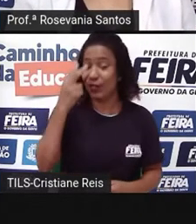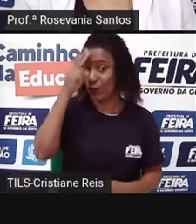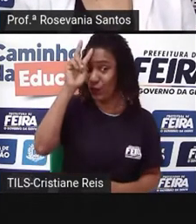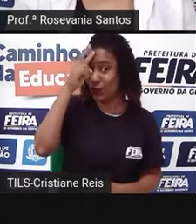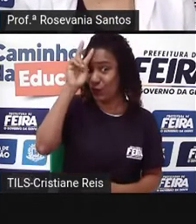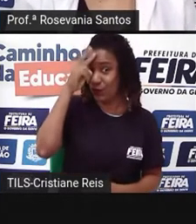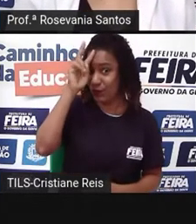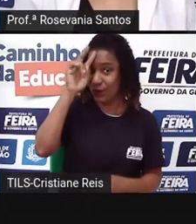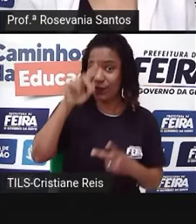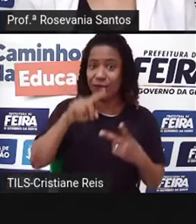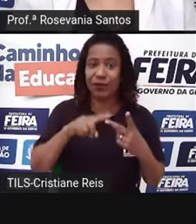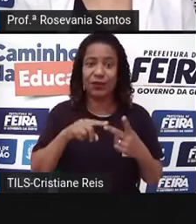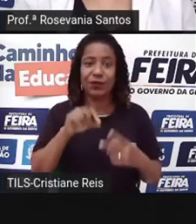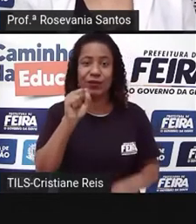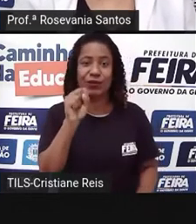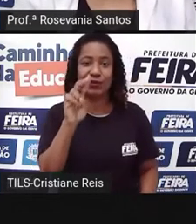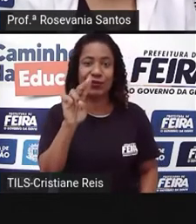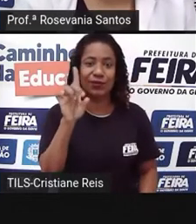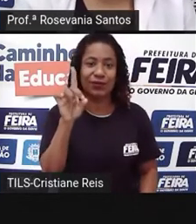bantos, os sudaneses,